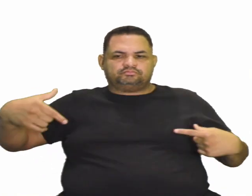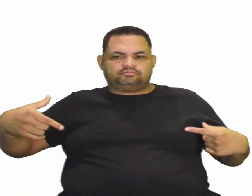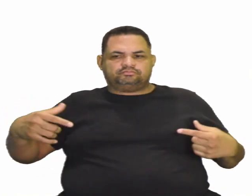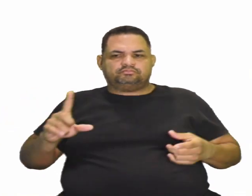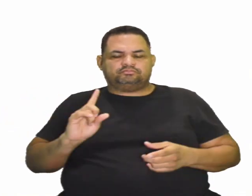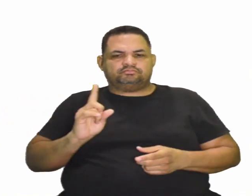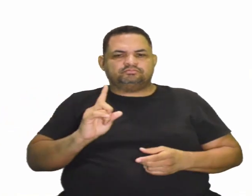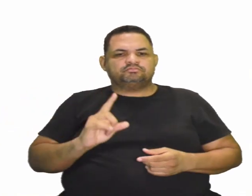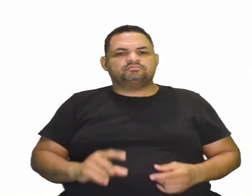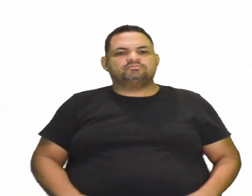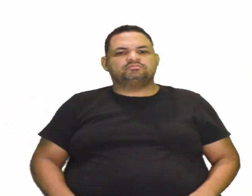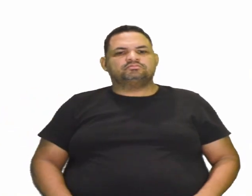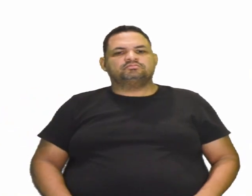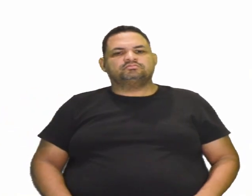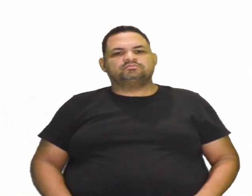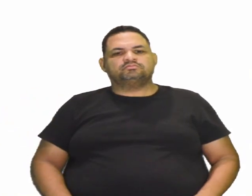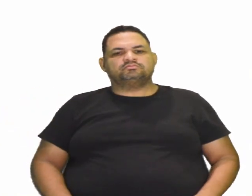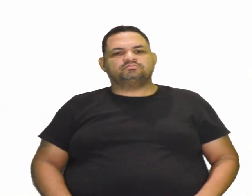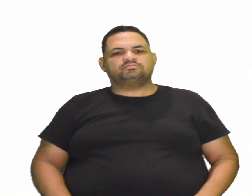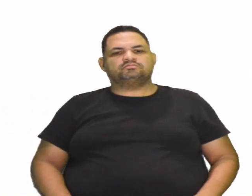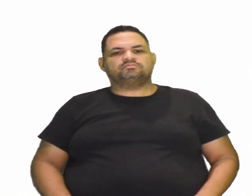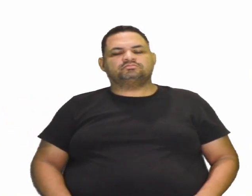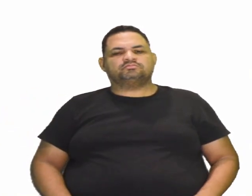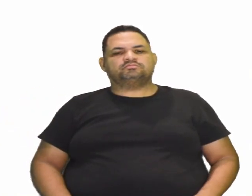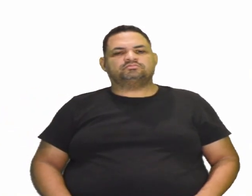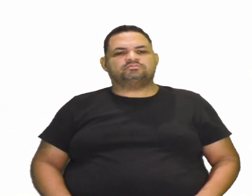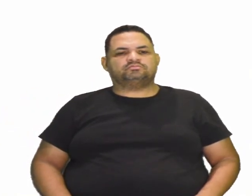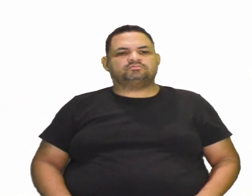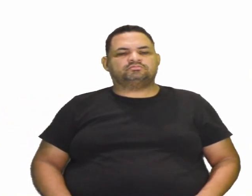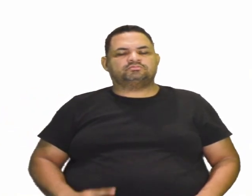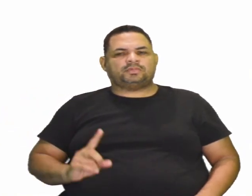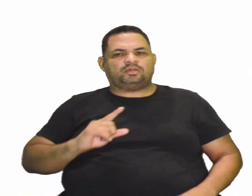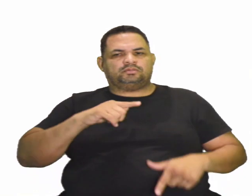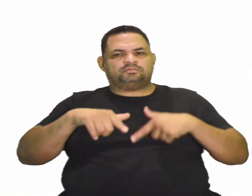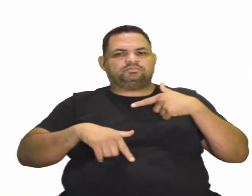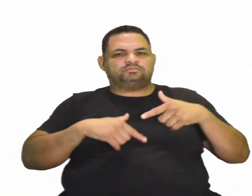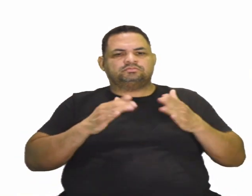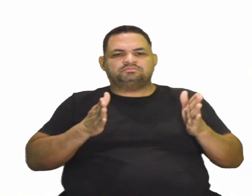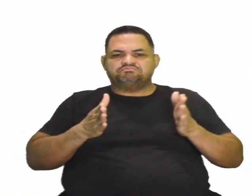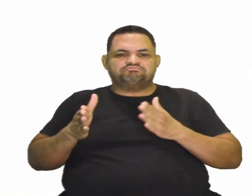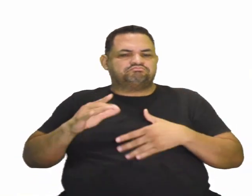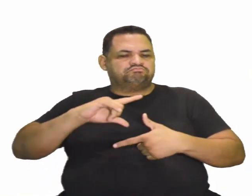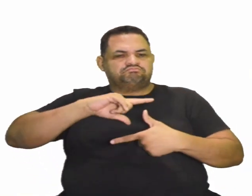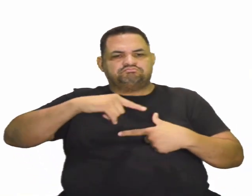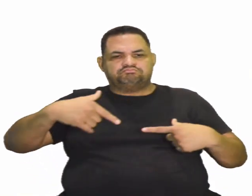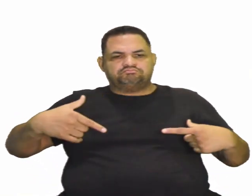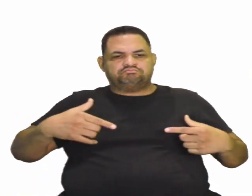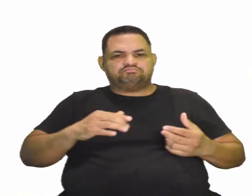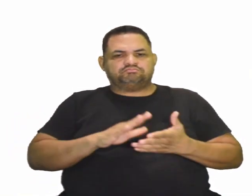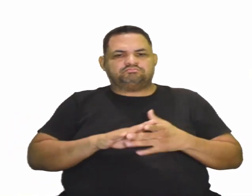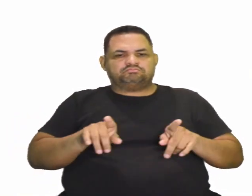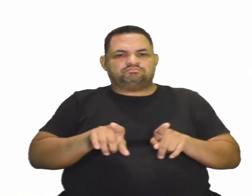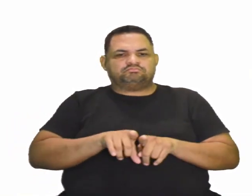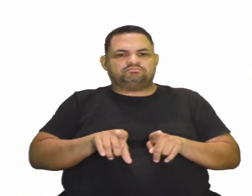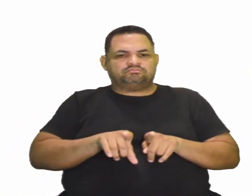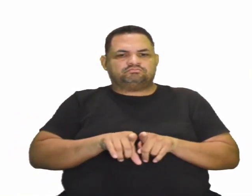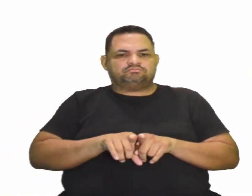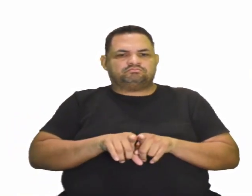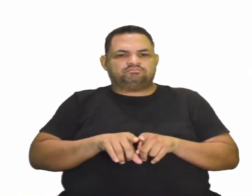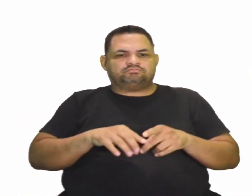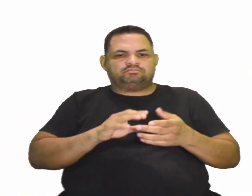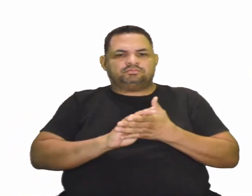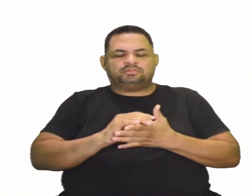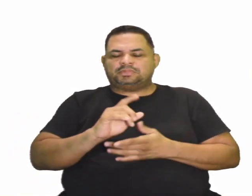é um trabalho feito no período modernista, e também nem é